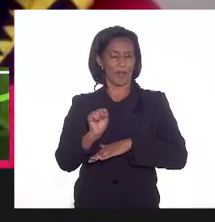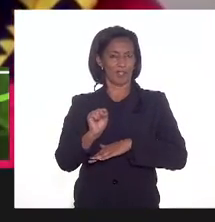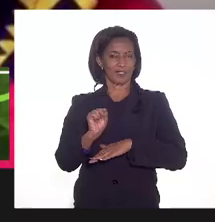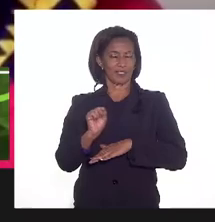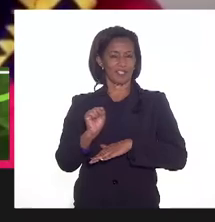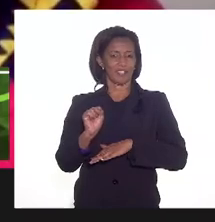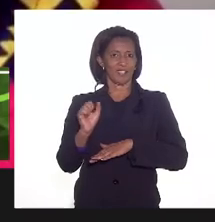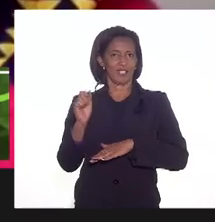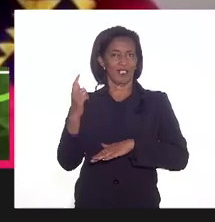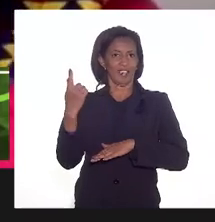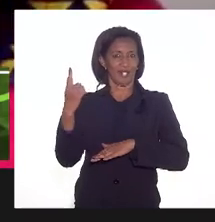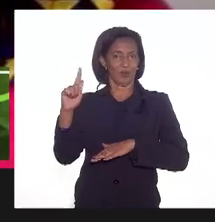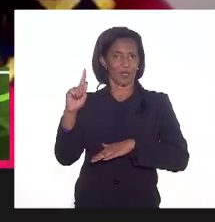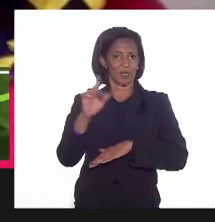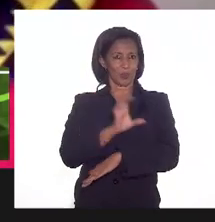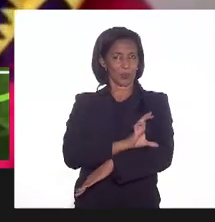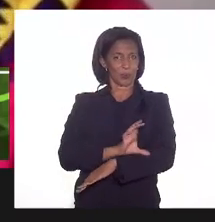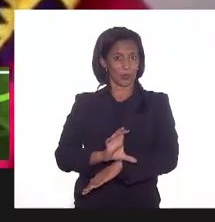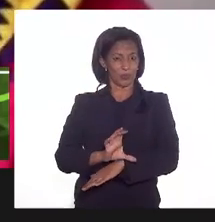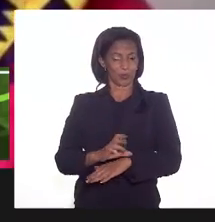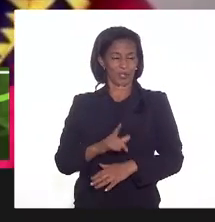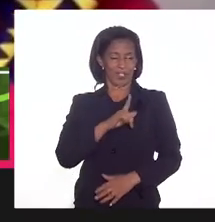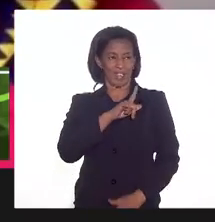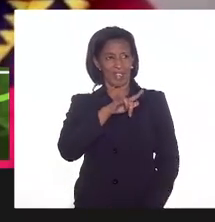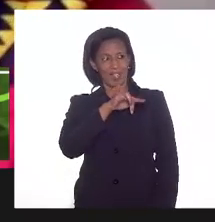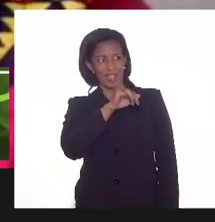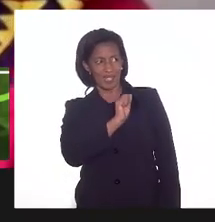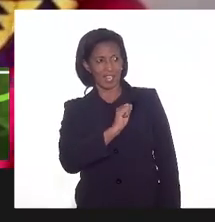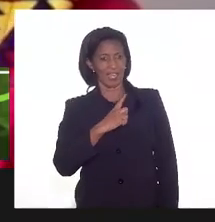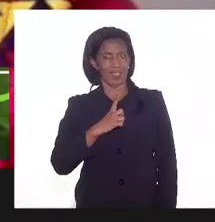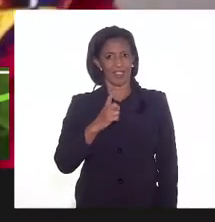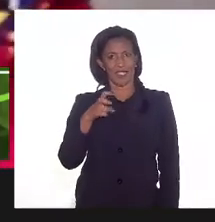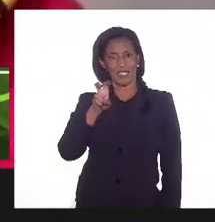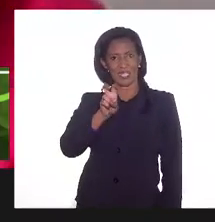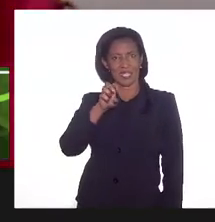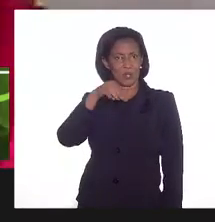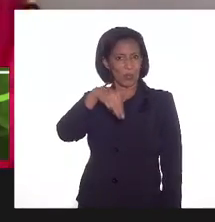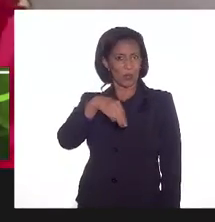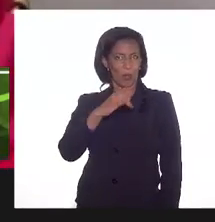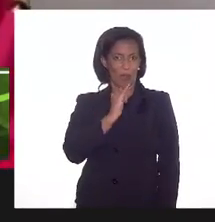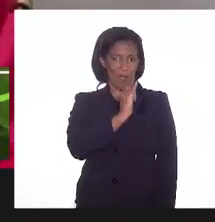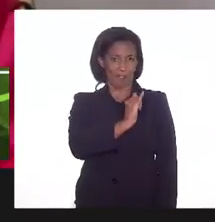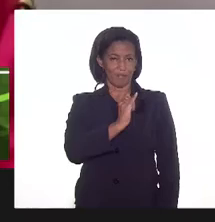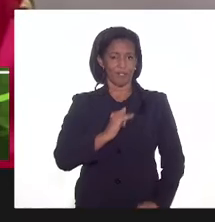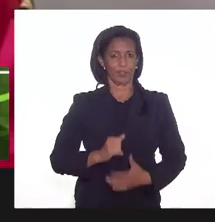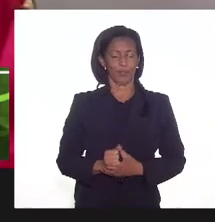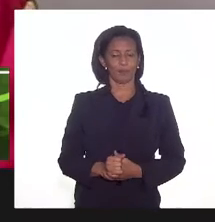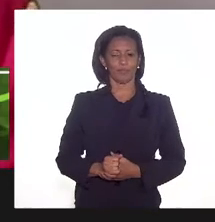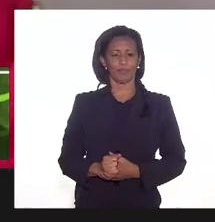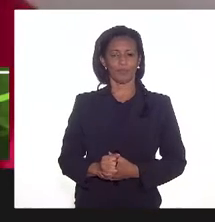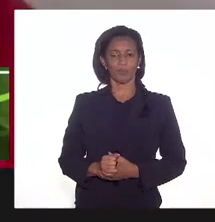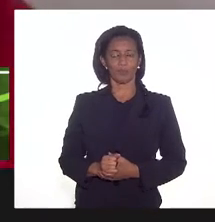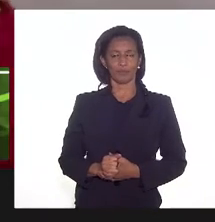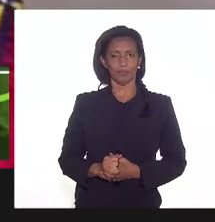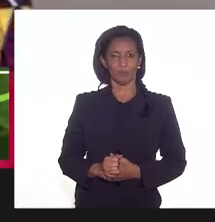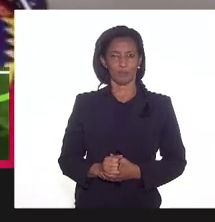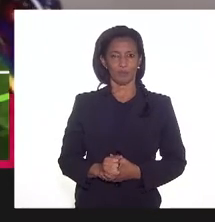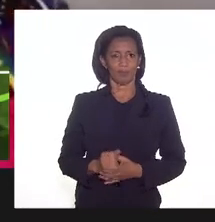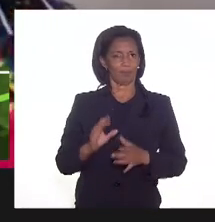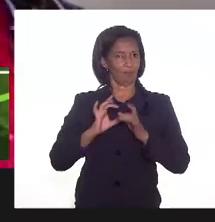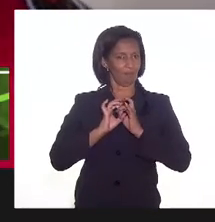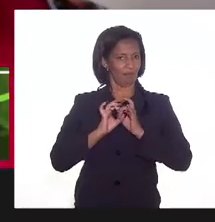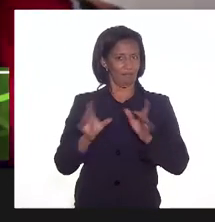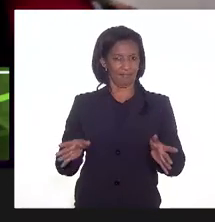e territorialidade Lilia você tem cinco minutos eu aviso aqui no chat e fique à vontade